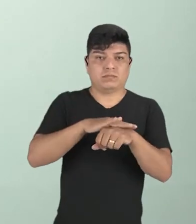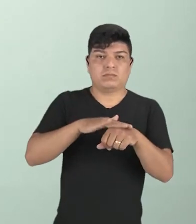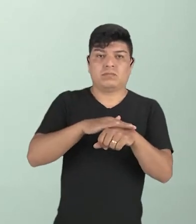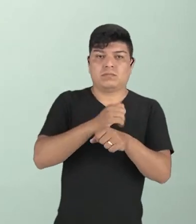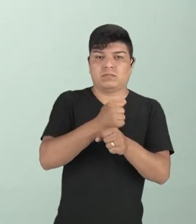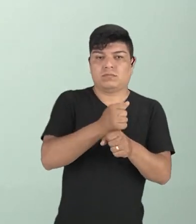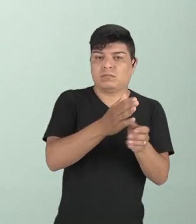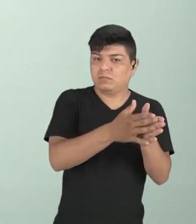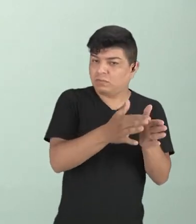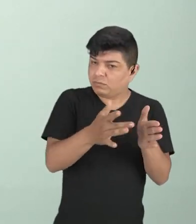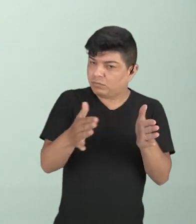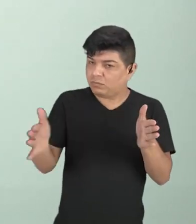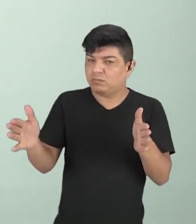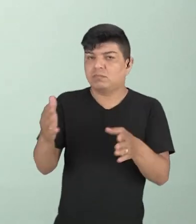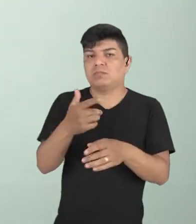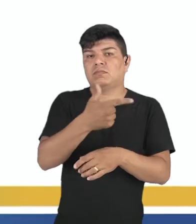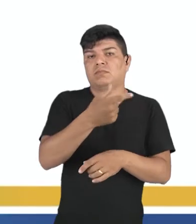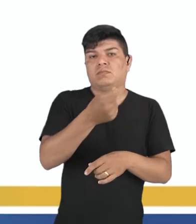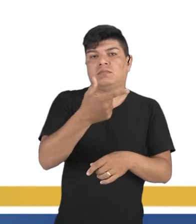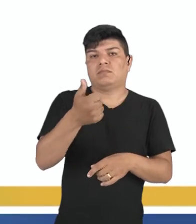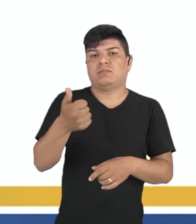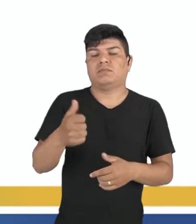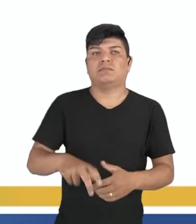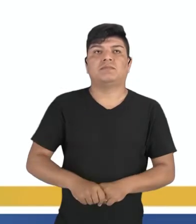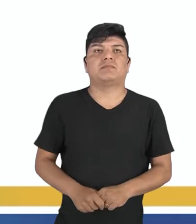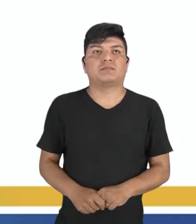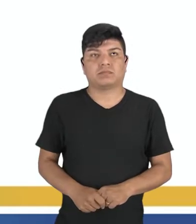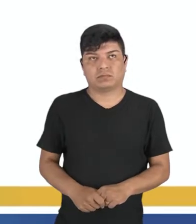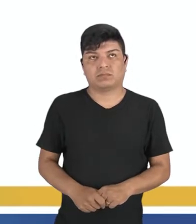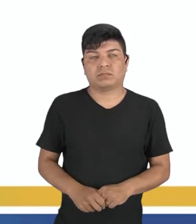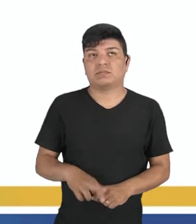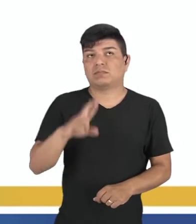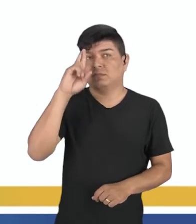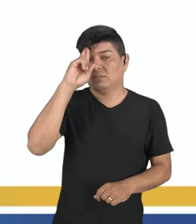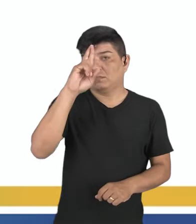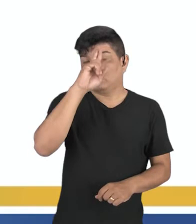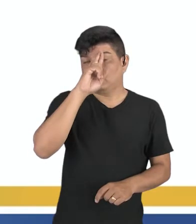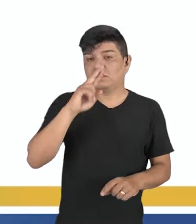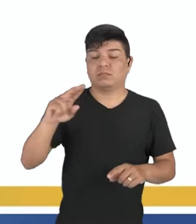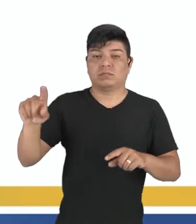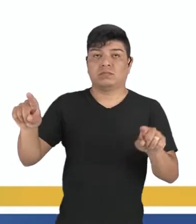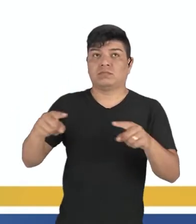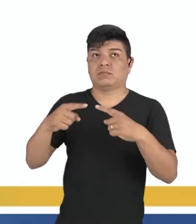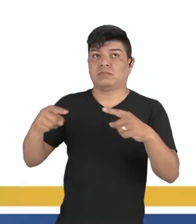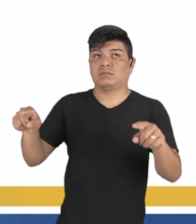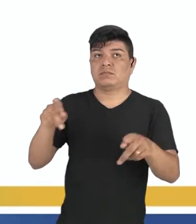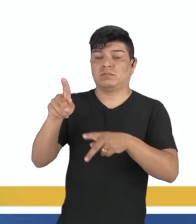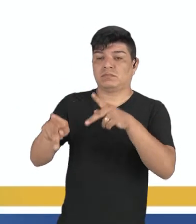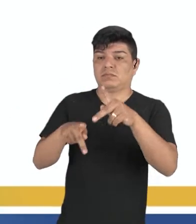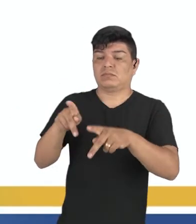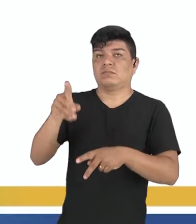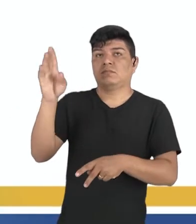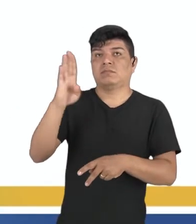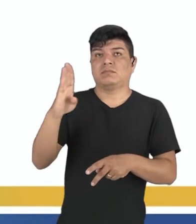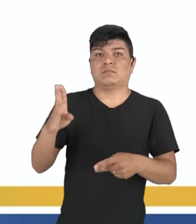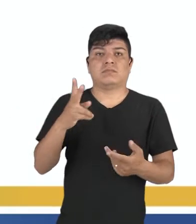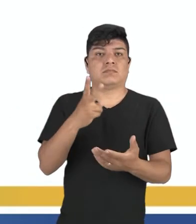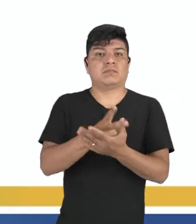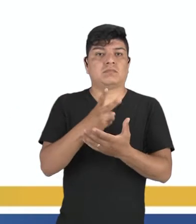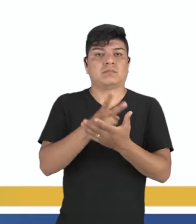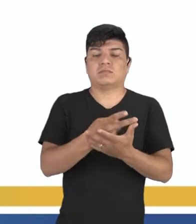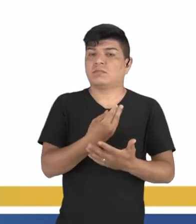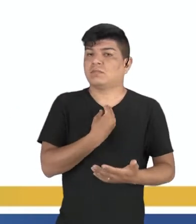ano letivo de 2021. A história da música popular brasileira. A música sempre